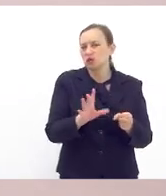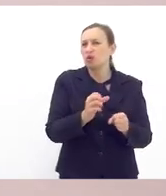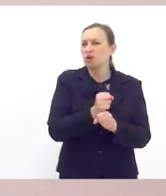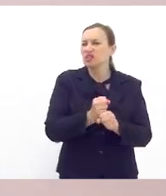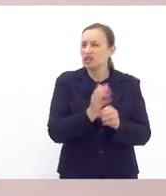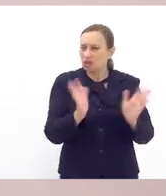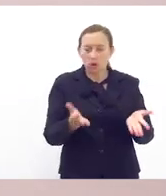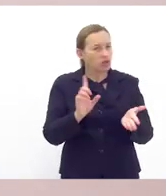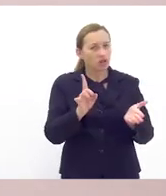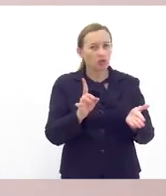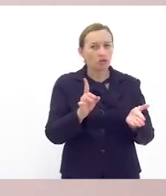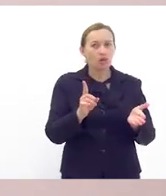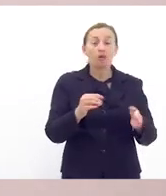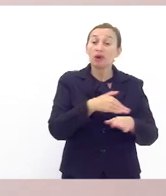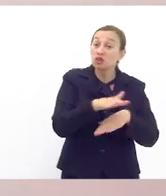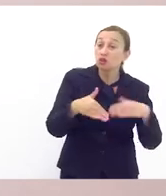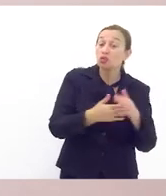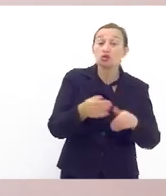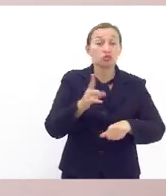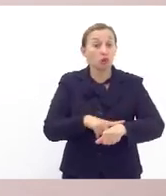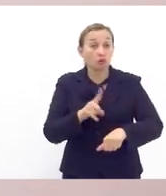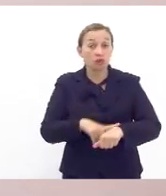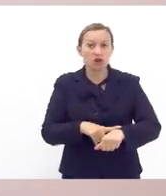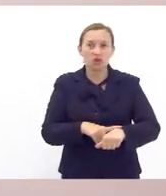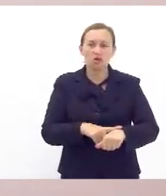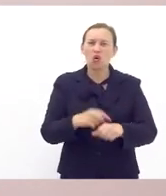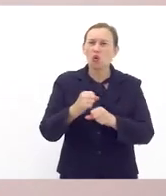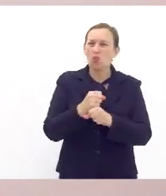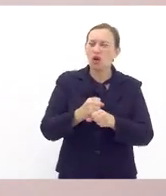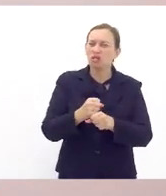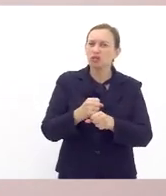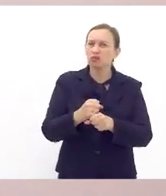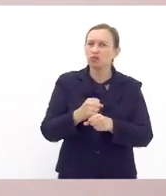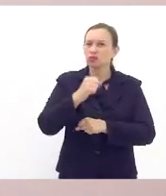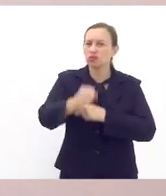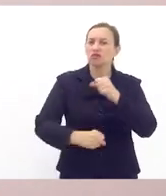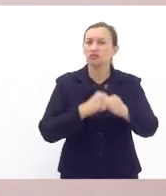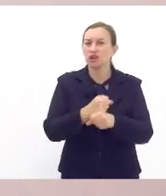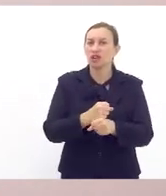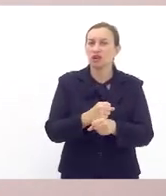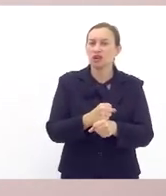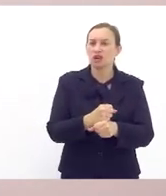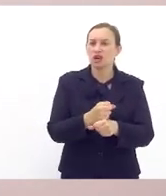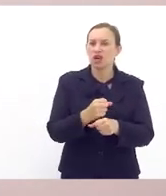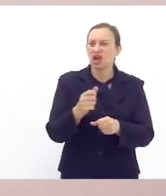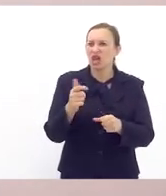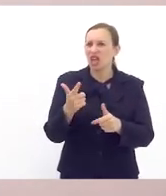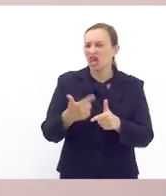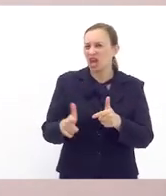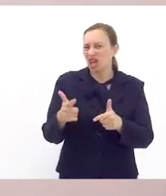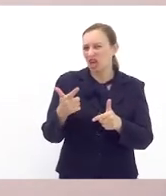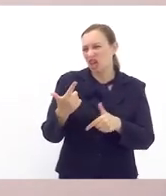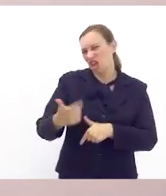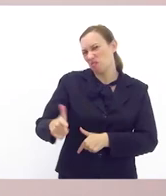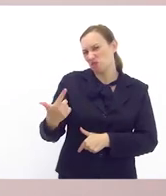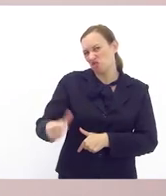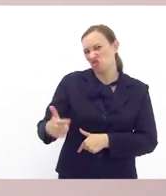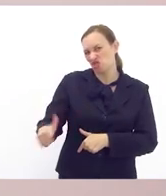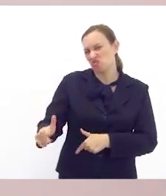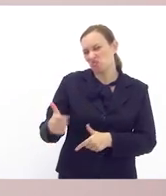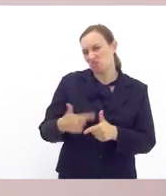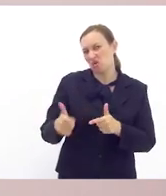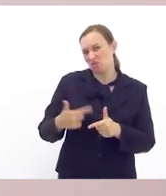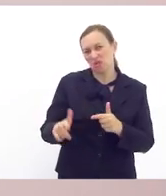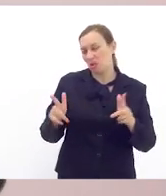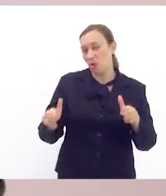que seja de longo prazo que permita que no ano que vem a gente não repita os mesmos problemas que a gente tá tendo esse ano não tá então essa parceria com